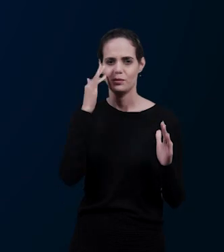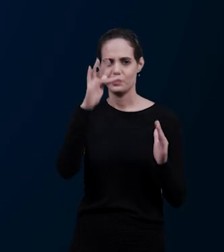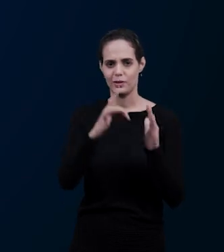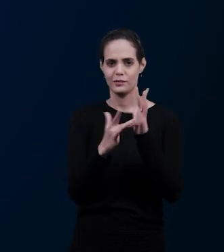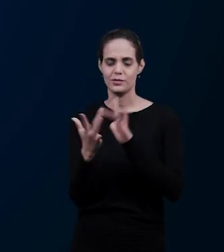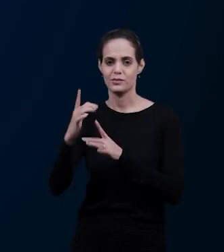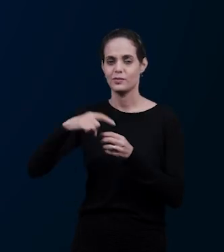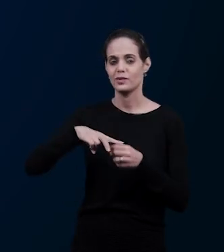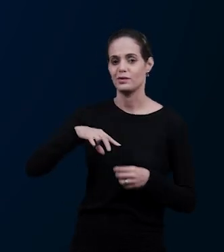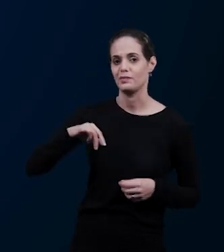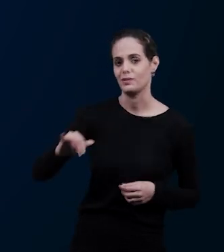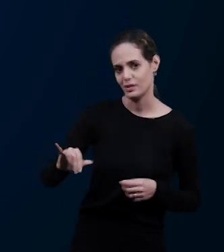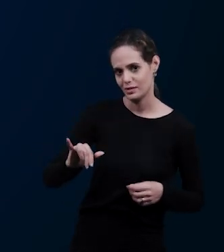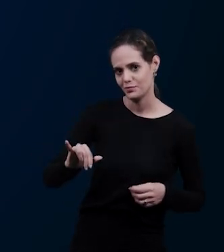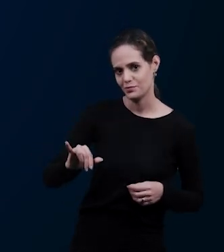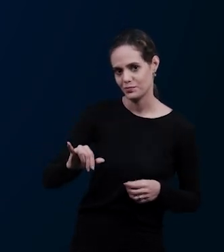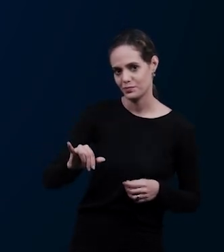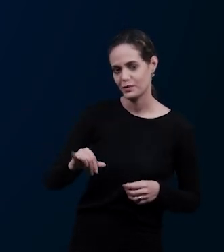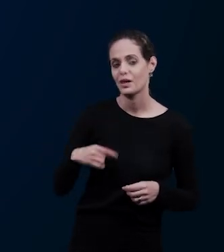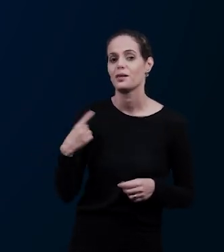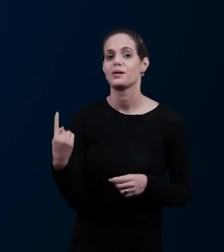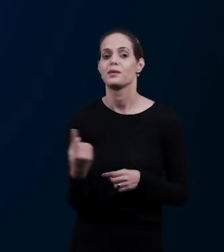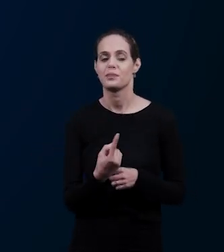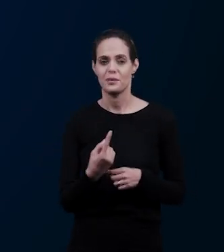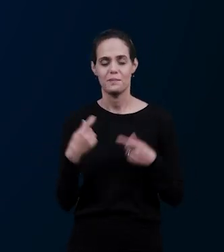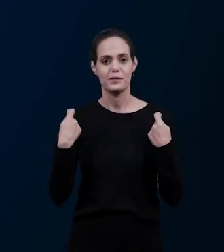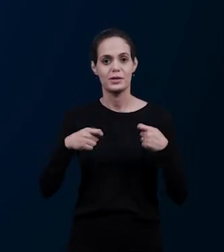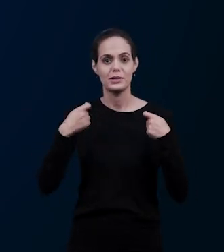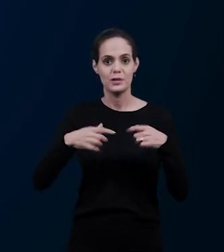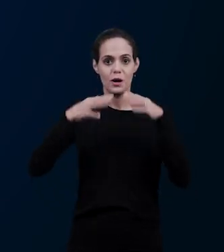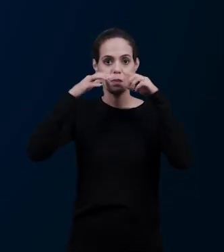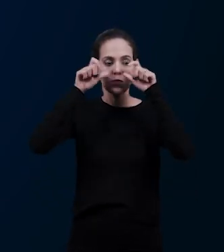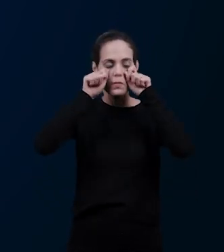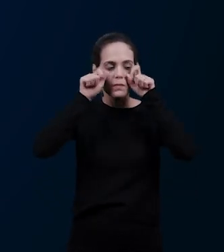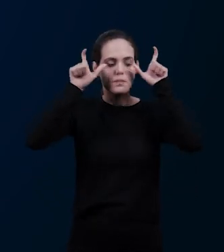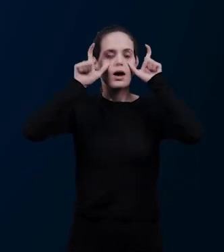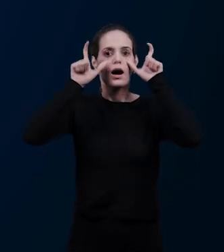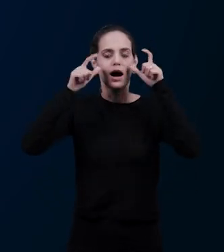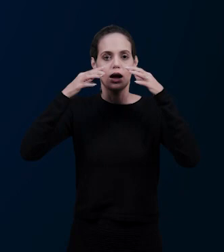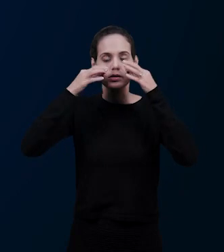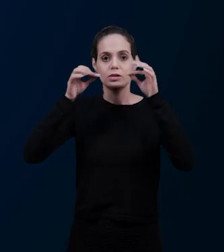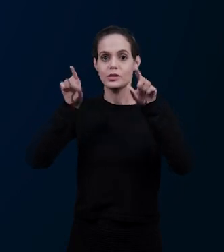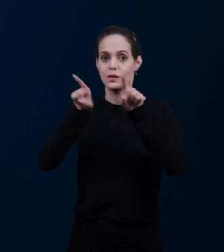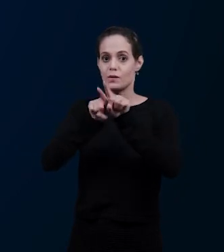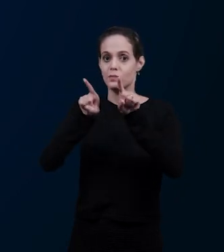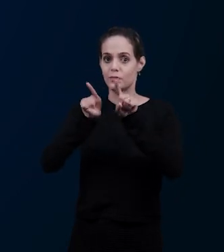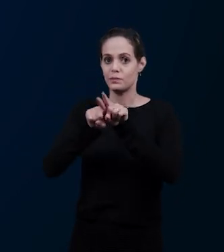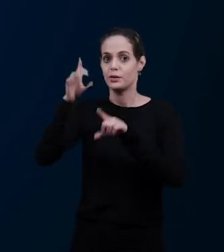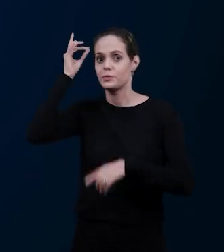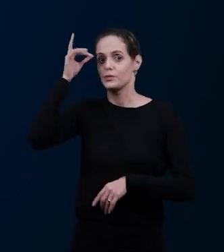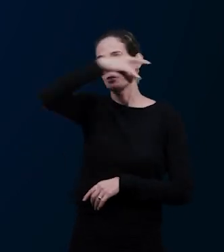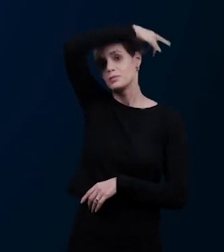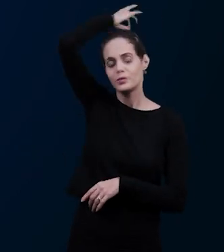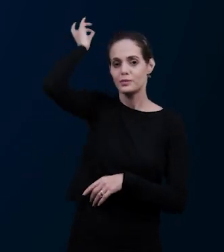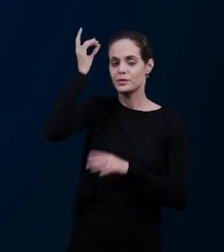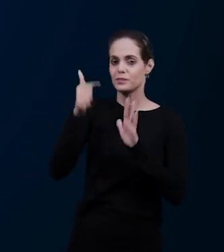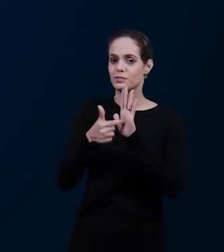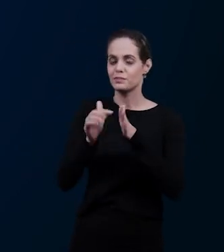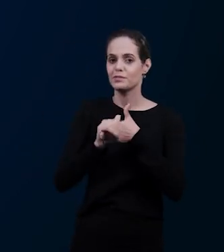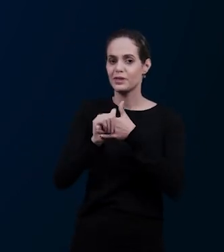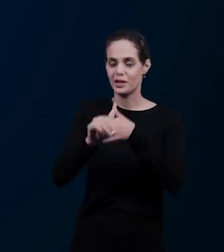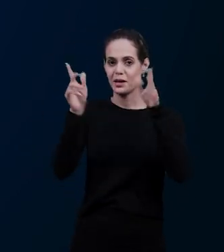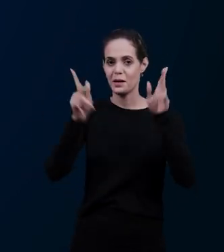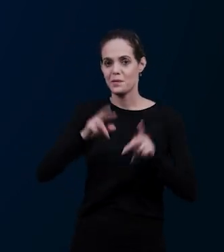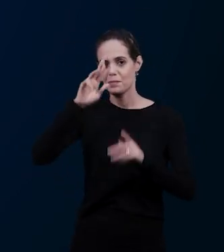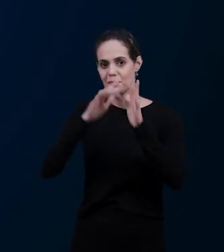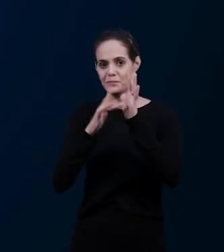estamos vivendo um momento do breve, um momento da volta do Senhor Jesus. Então devemos estar sempre alertas e sempre sendo guiados pelo Espírito Santo.